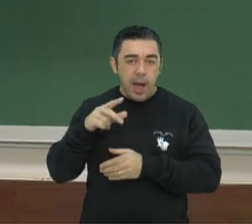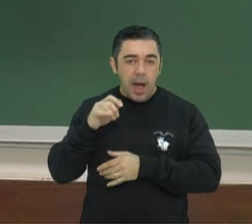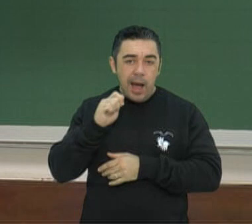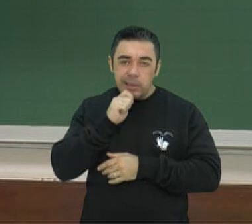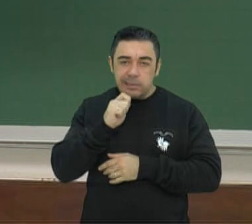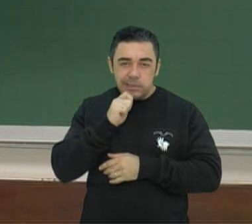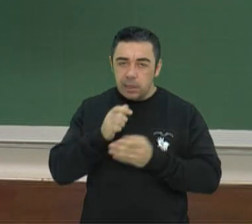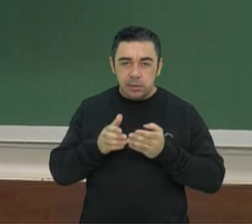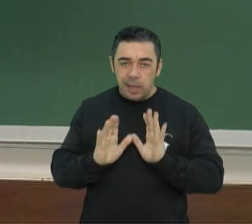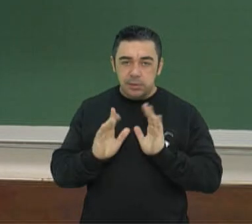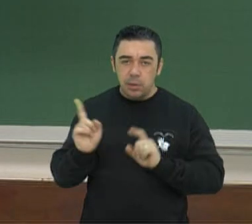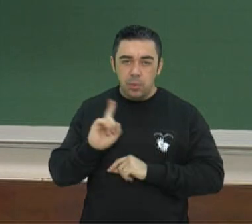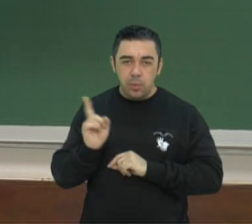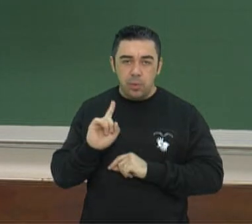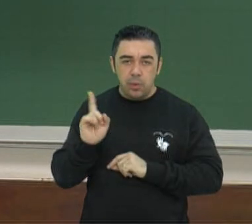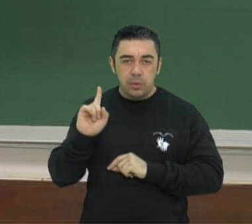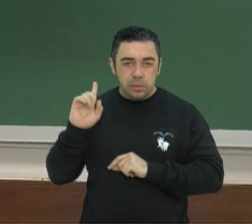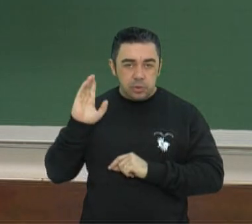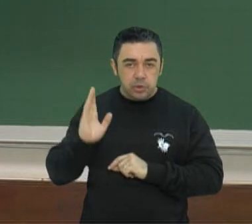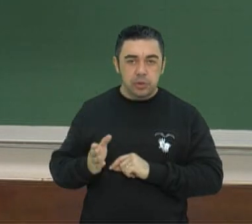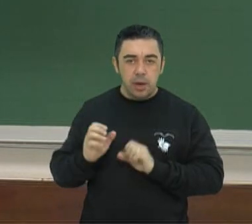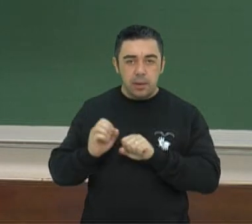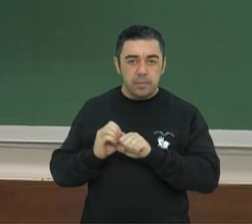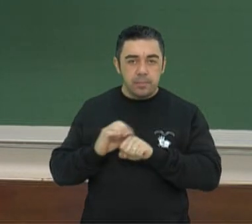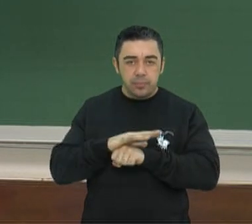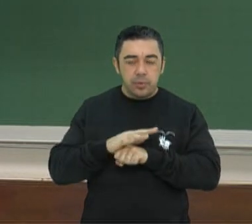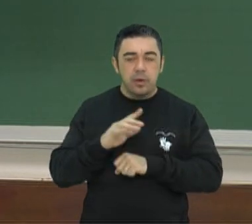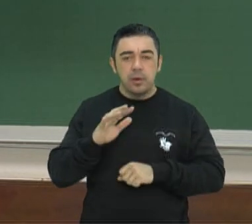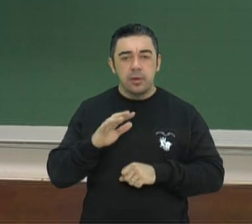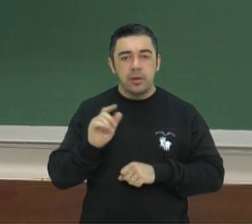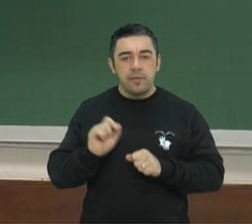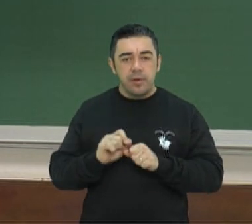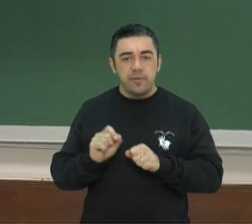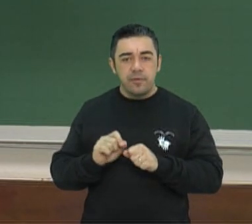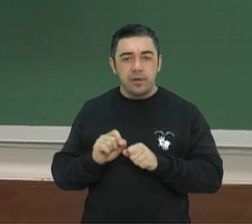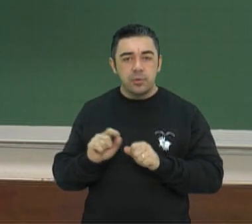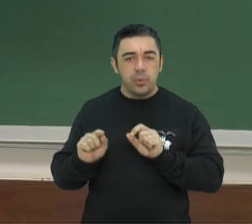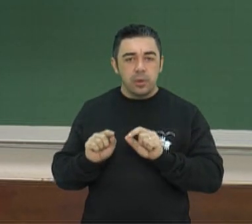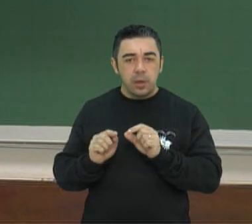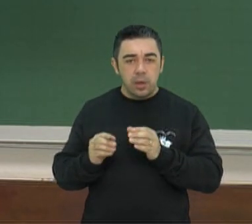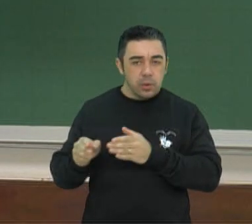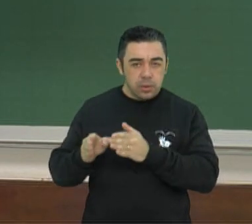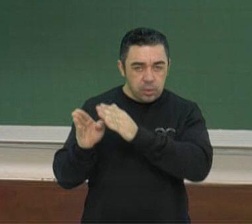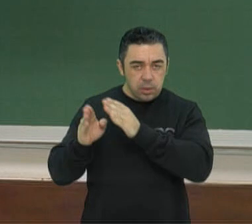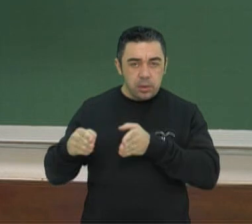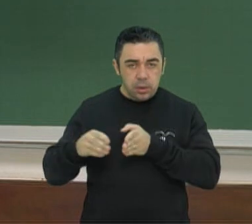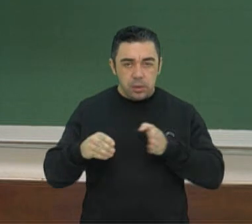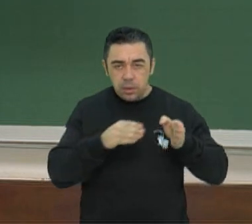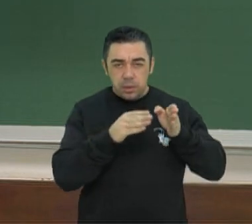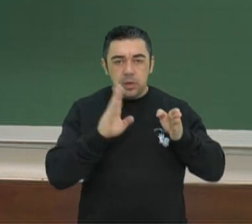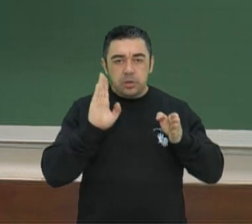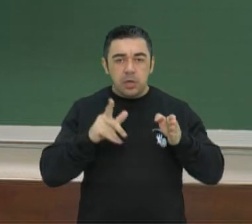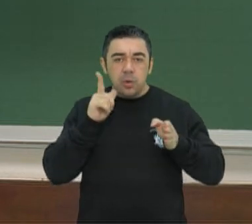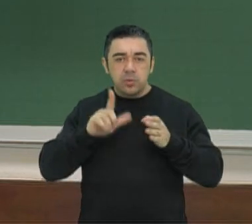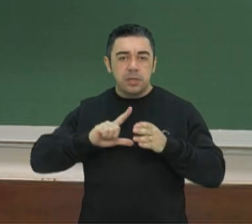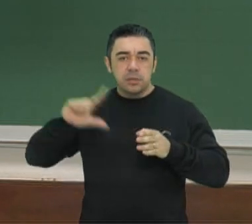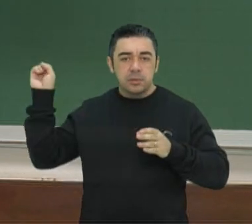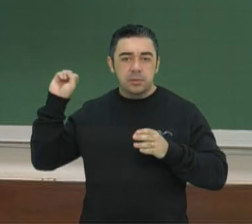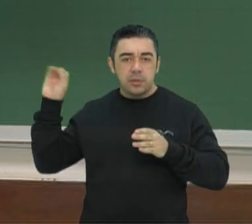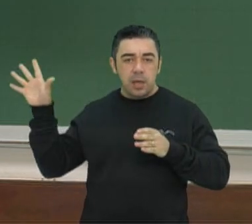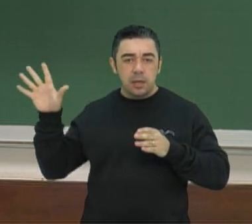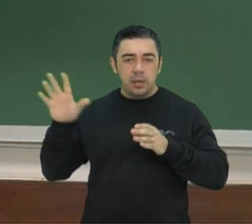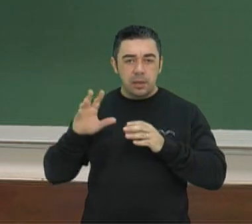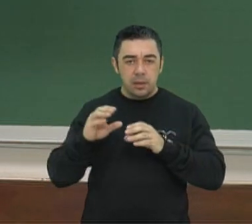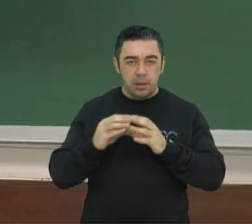ainda, ok? Depois que fecunda, eles vão ainda cavar túneis para que as irmãs que já foram fecundadas consigam sair de dentro